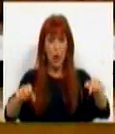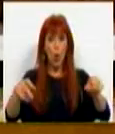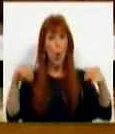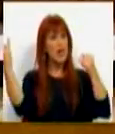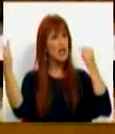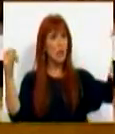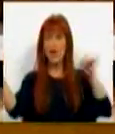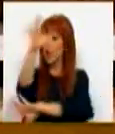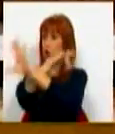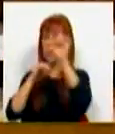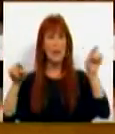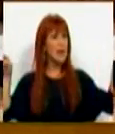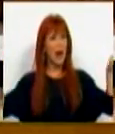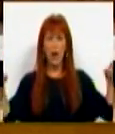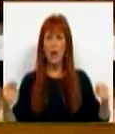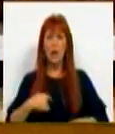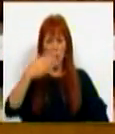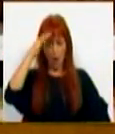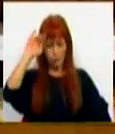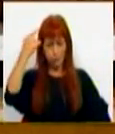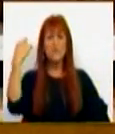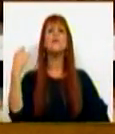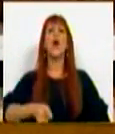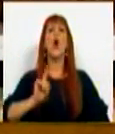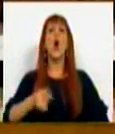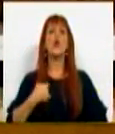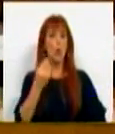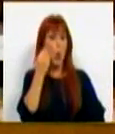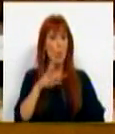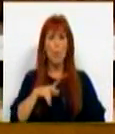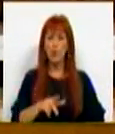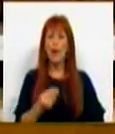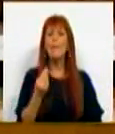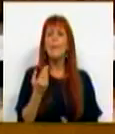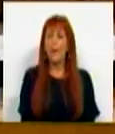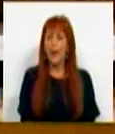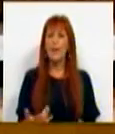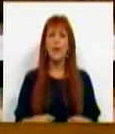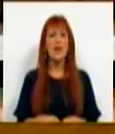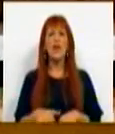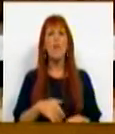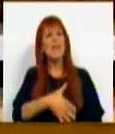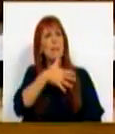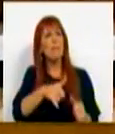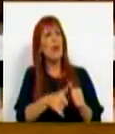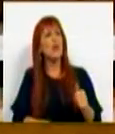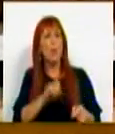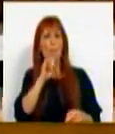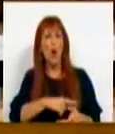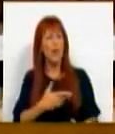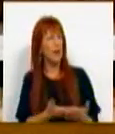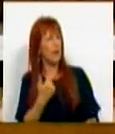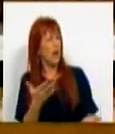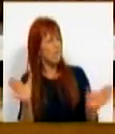nas instituições europeias, tenham a noção exata de como está o país e que não façam declarações que possam